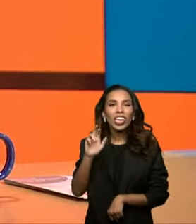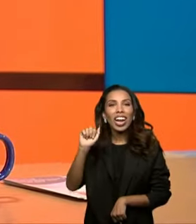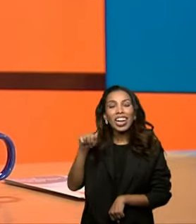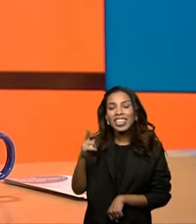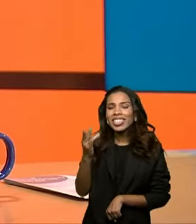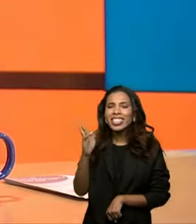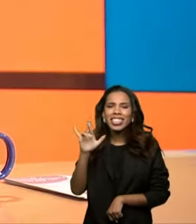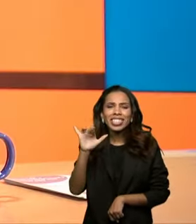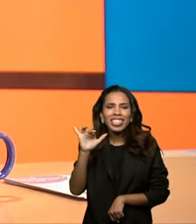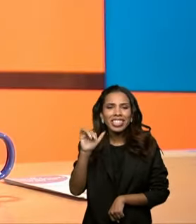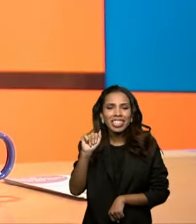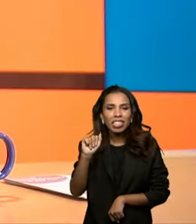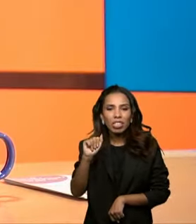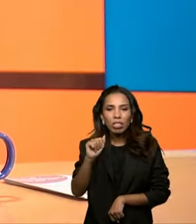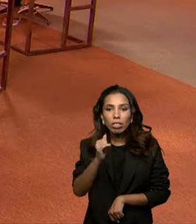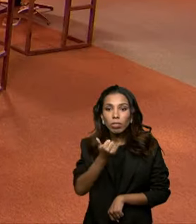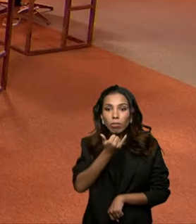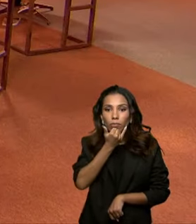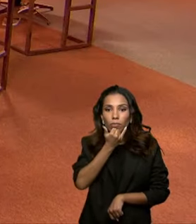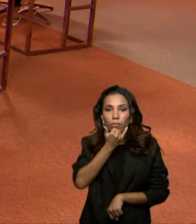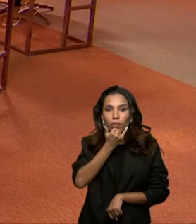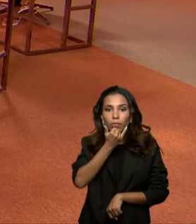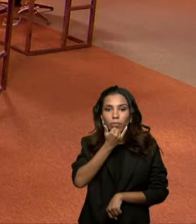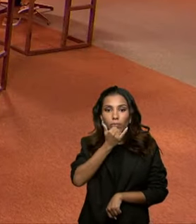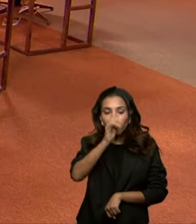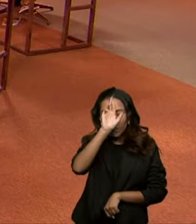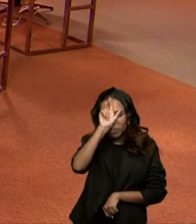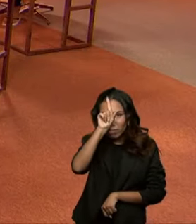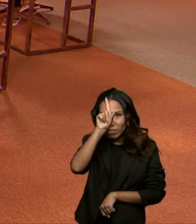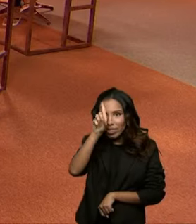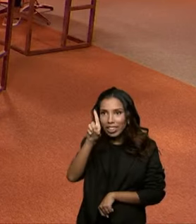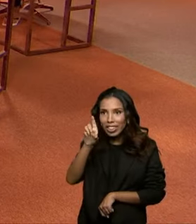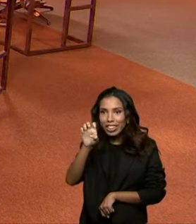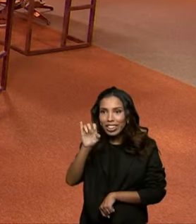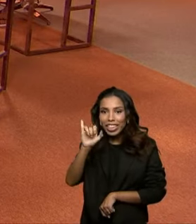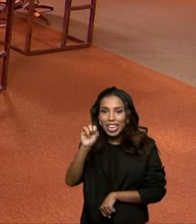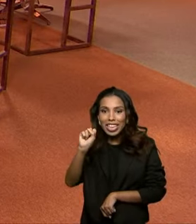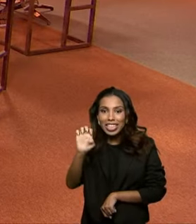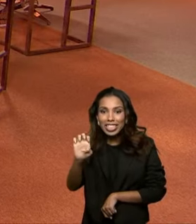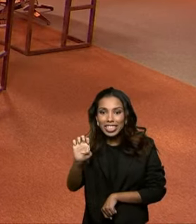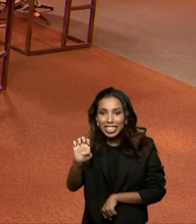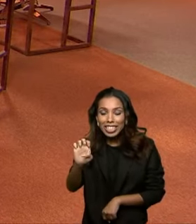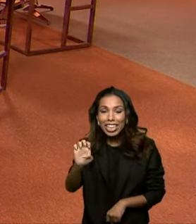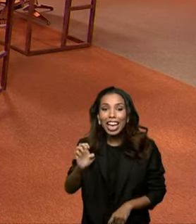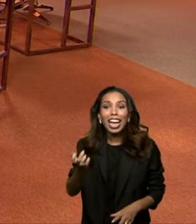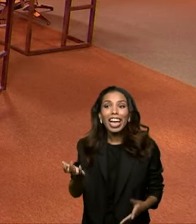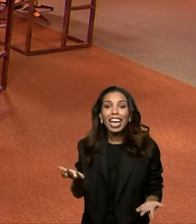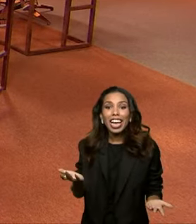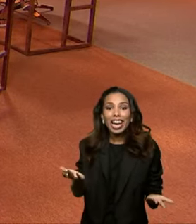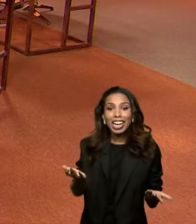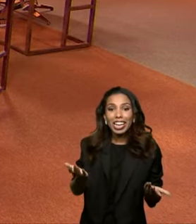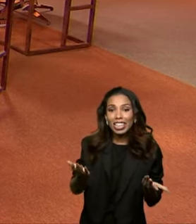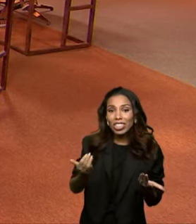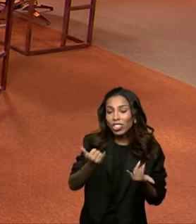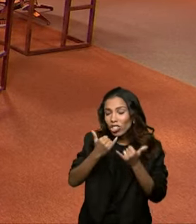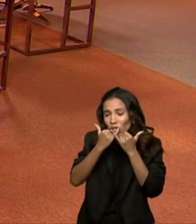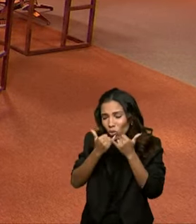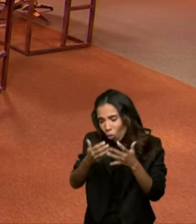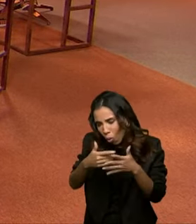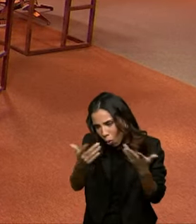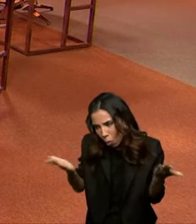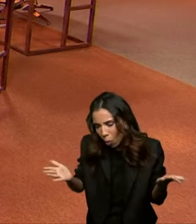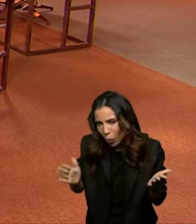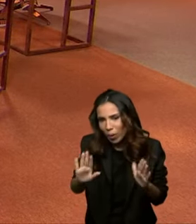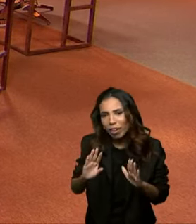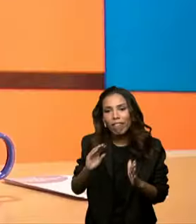Andréia. Denise. É muita doutora hoje, gente, tá vendo? É esse negócio, Dudu, entendeu? É assim, mas é assim, Denise.